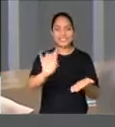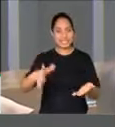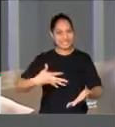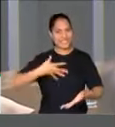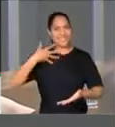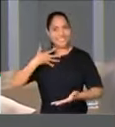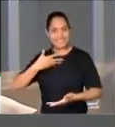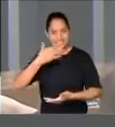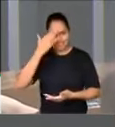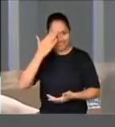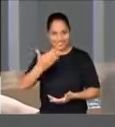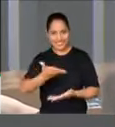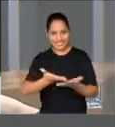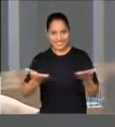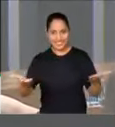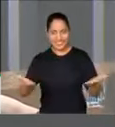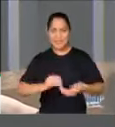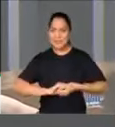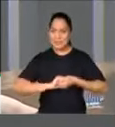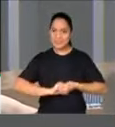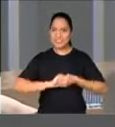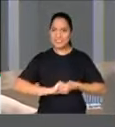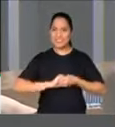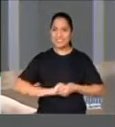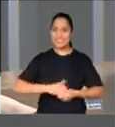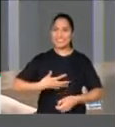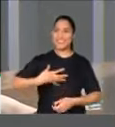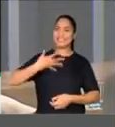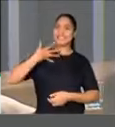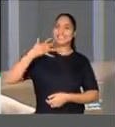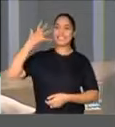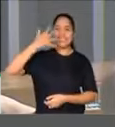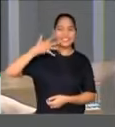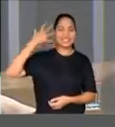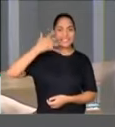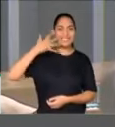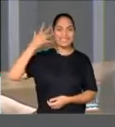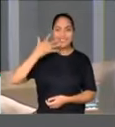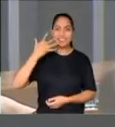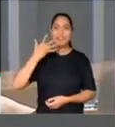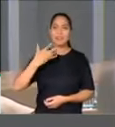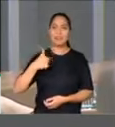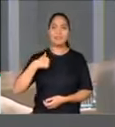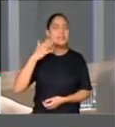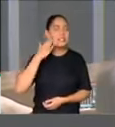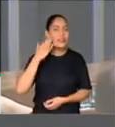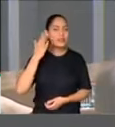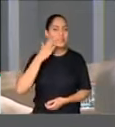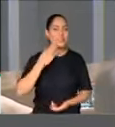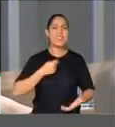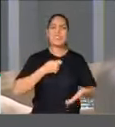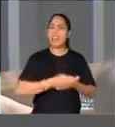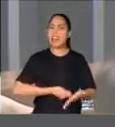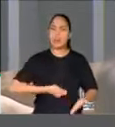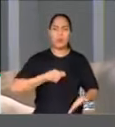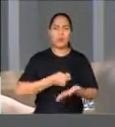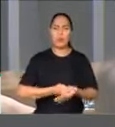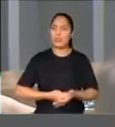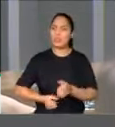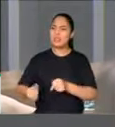hoje. Nós aqui recebemos a honra de falar, mas eu sei que a luta vem de muitos